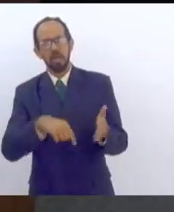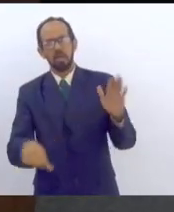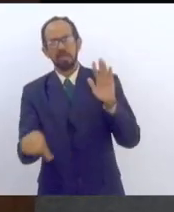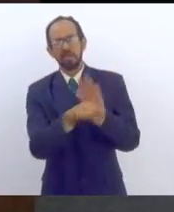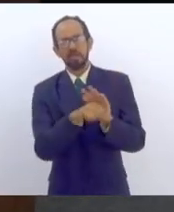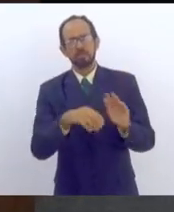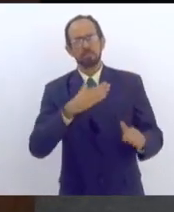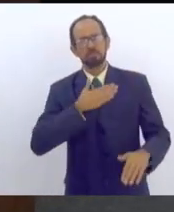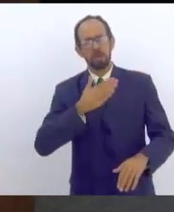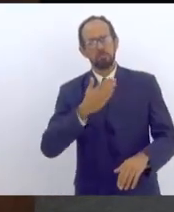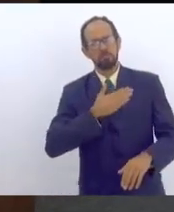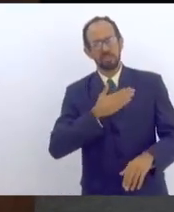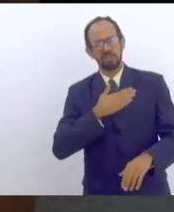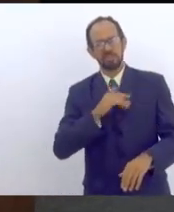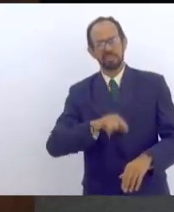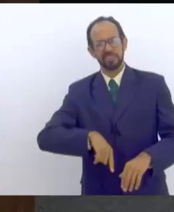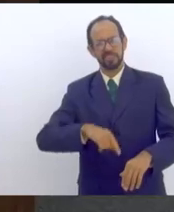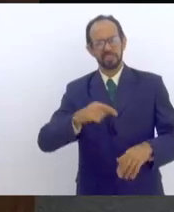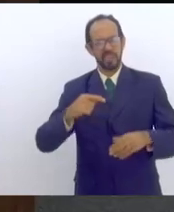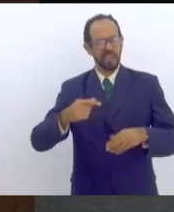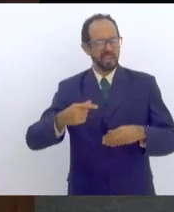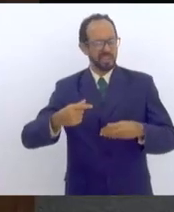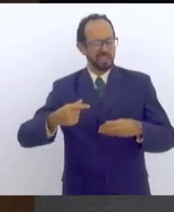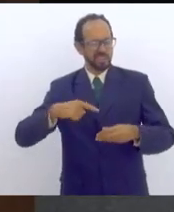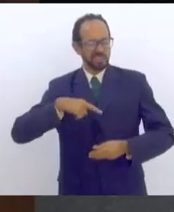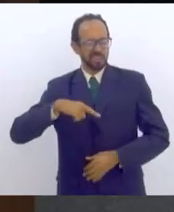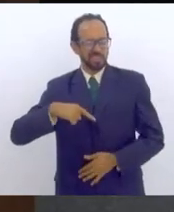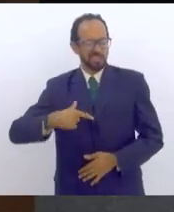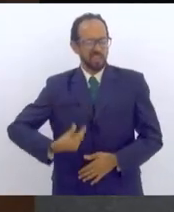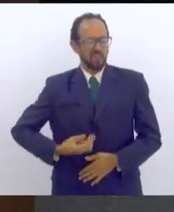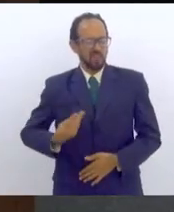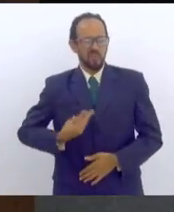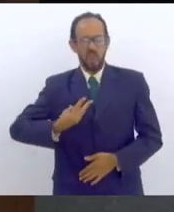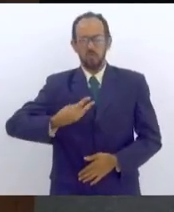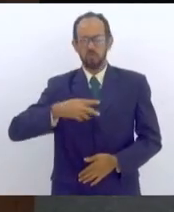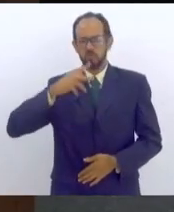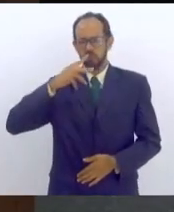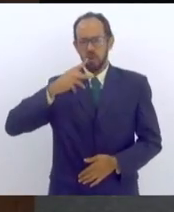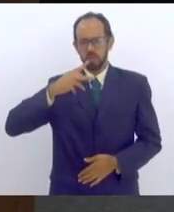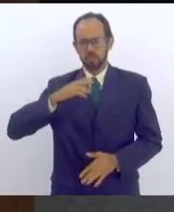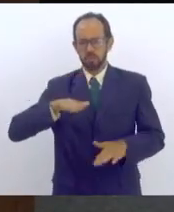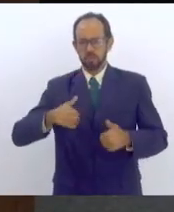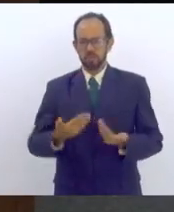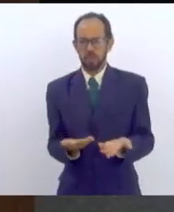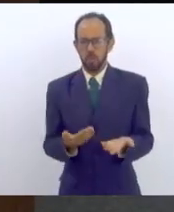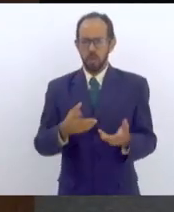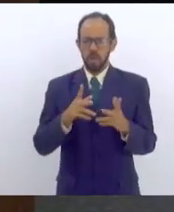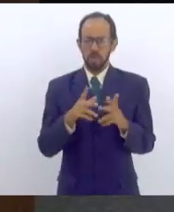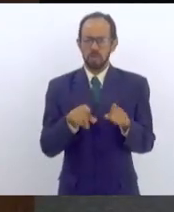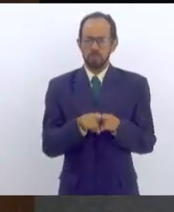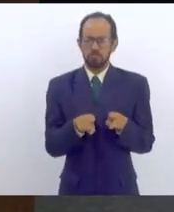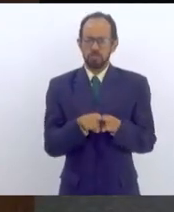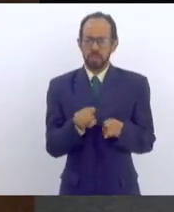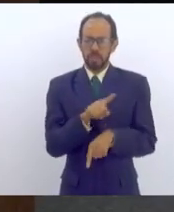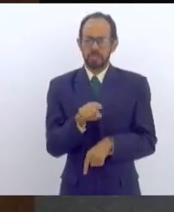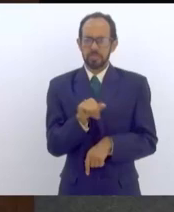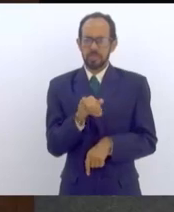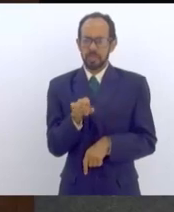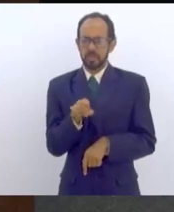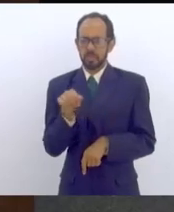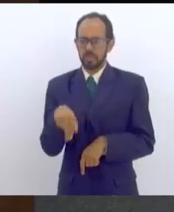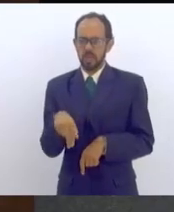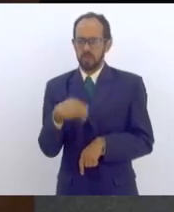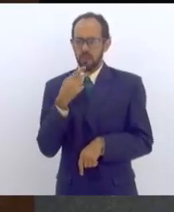são muito caros. E também, reforçando o pedido da deputada Zeidante, nós temos